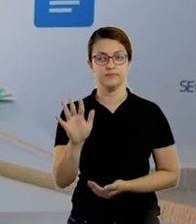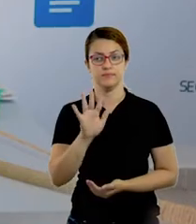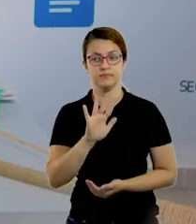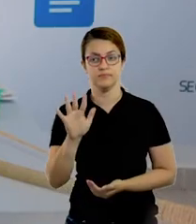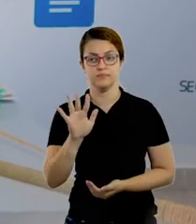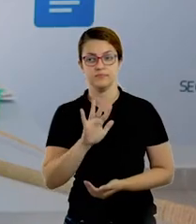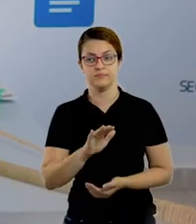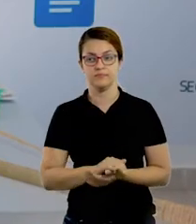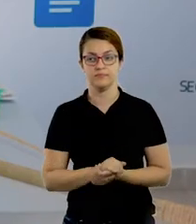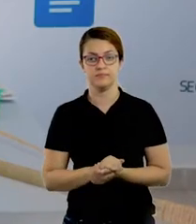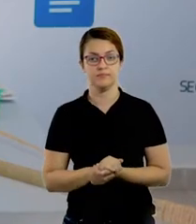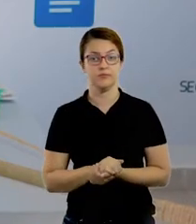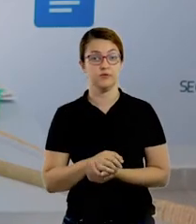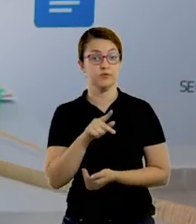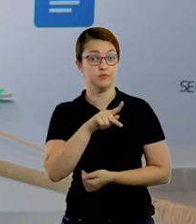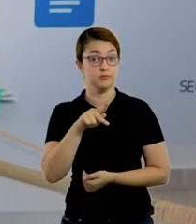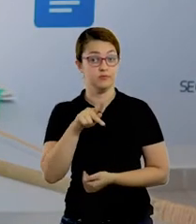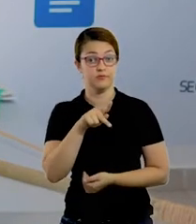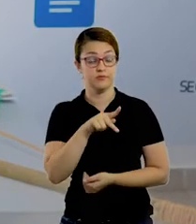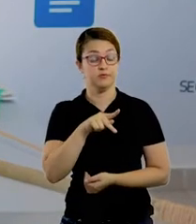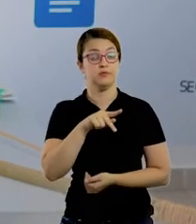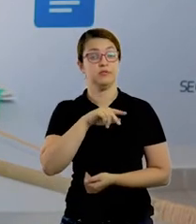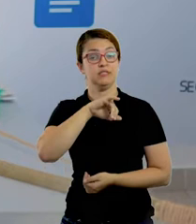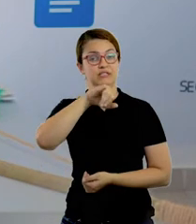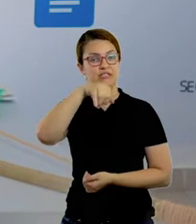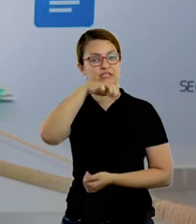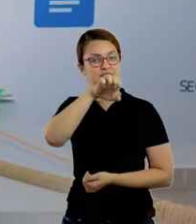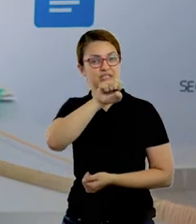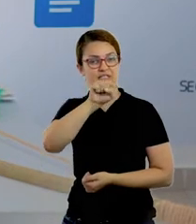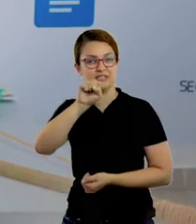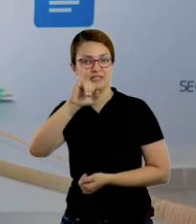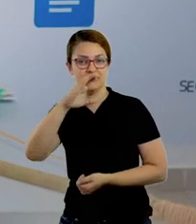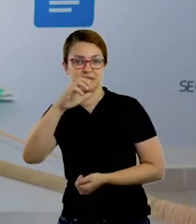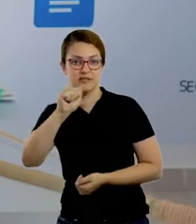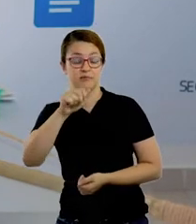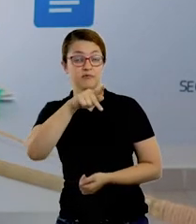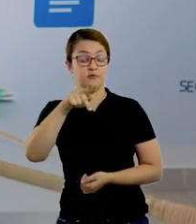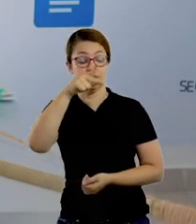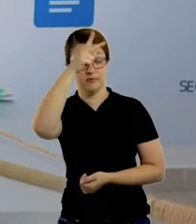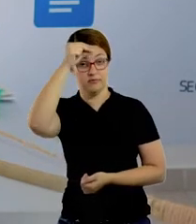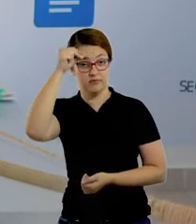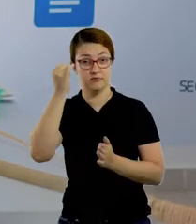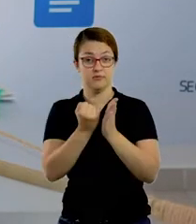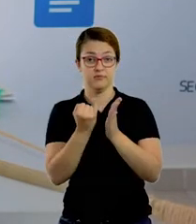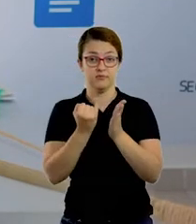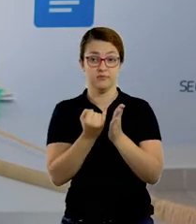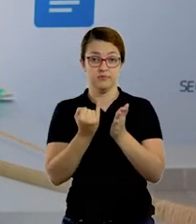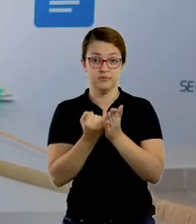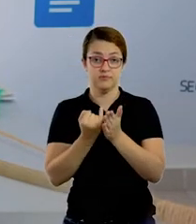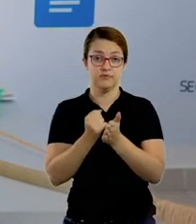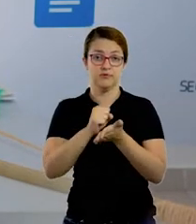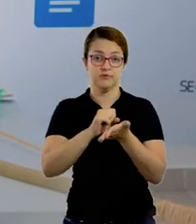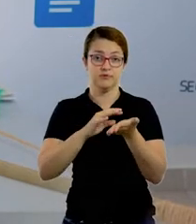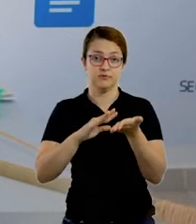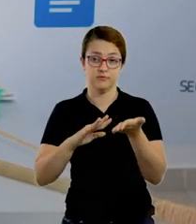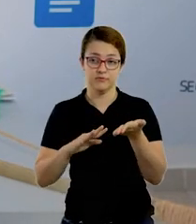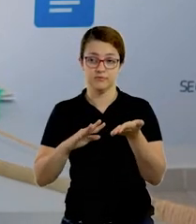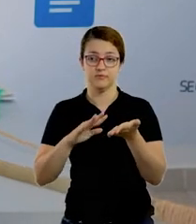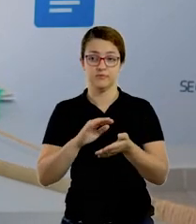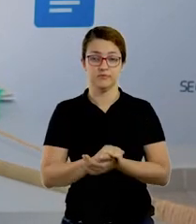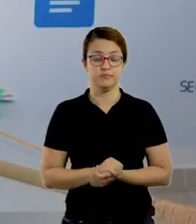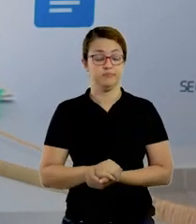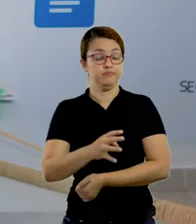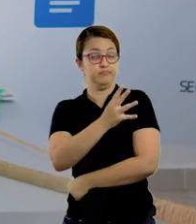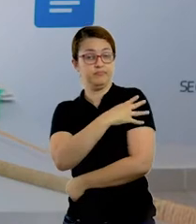Olá, sou a Jéssica, professora da Rede Municipal de Itapevi. Hoje eu vim trazer para vocês as atividades do Link de Lição de Casa para as crianças de